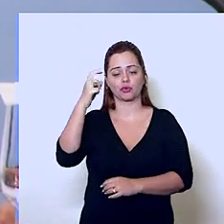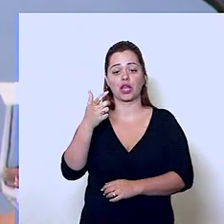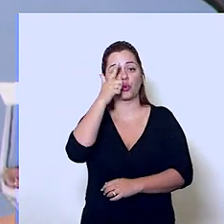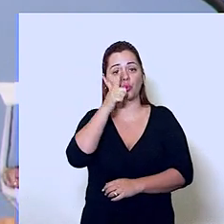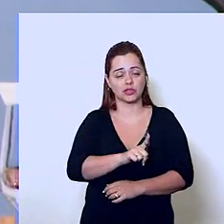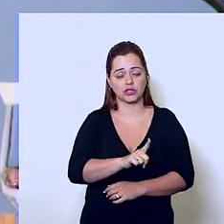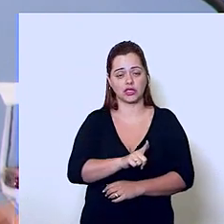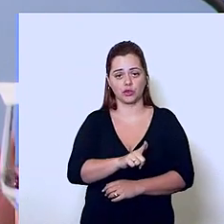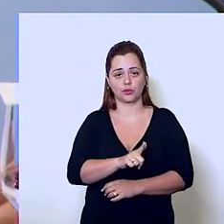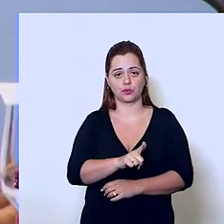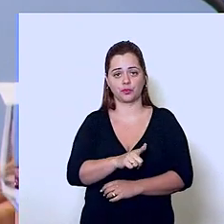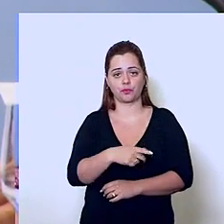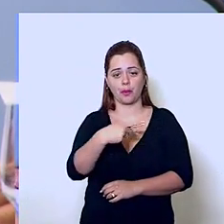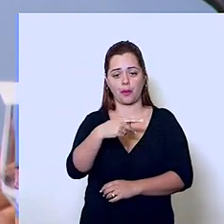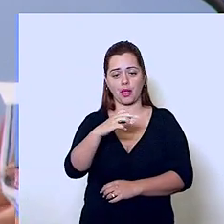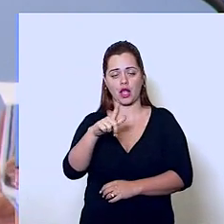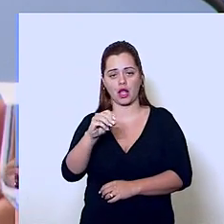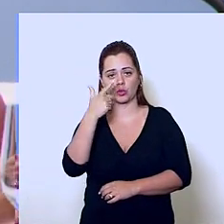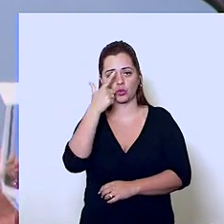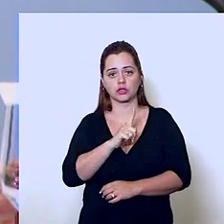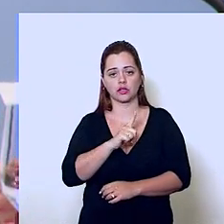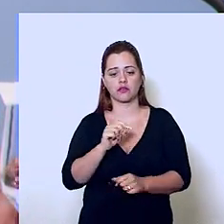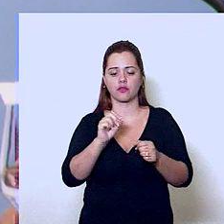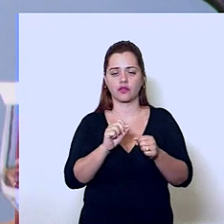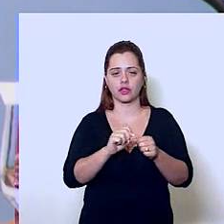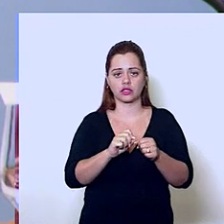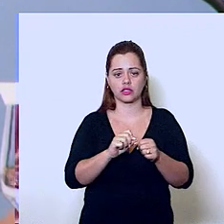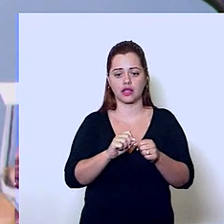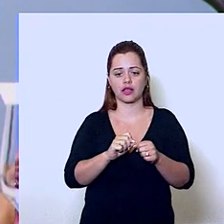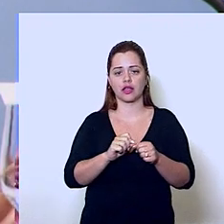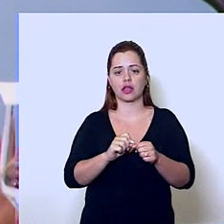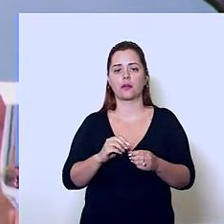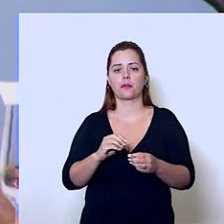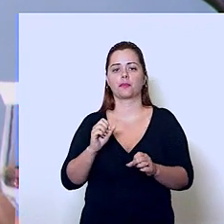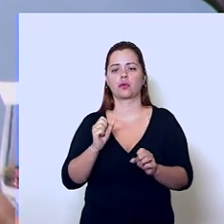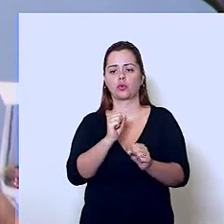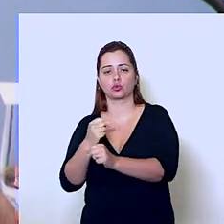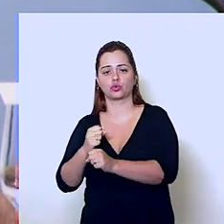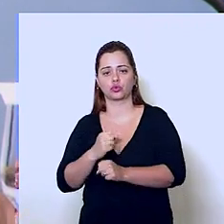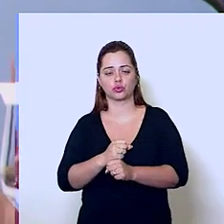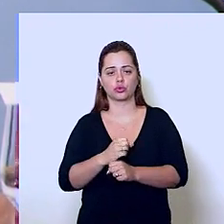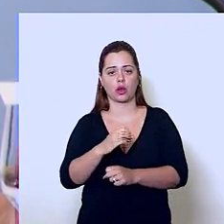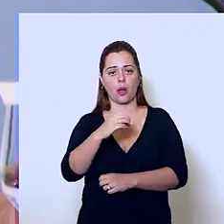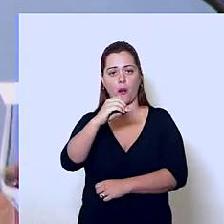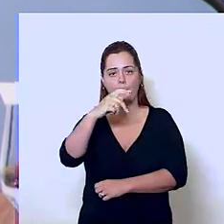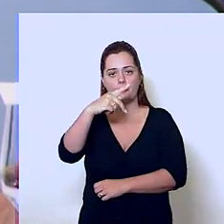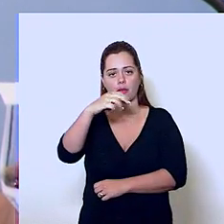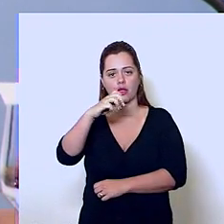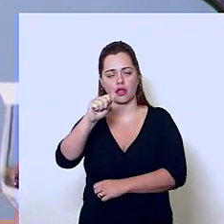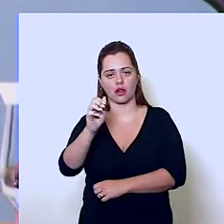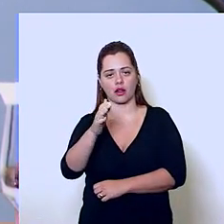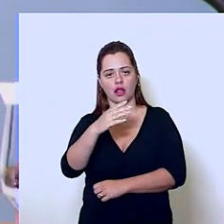conseguiu fazer com que fosse feita a montagem da ópera O Guarani no Kennedy